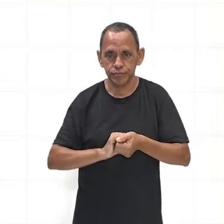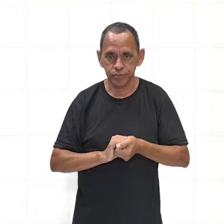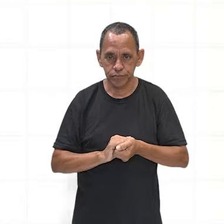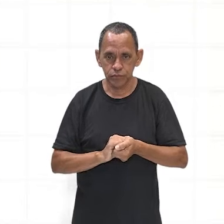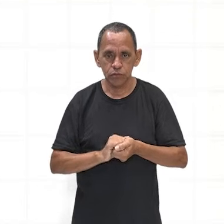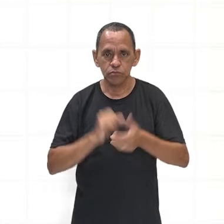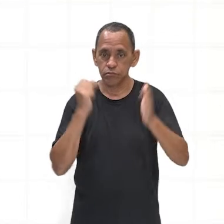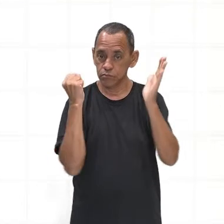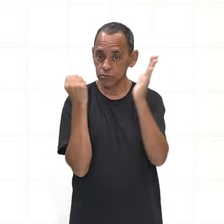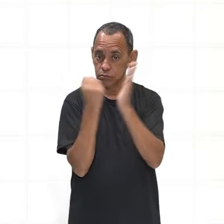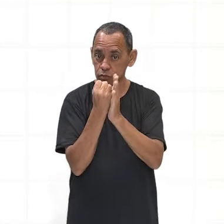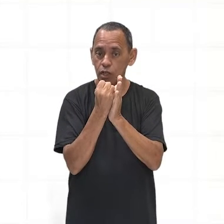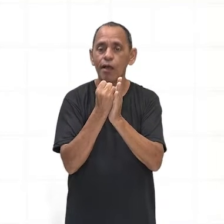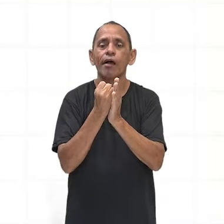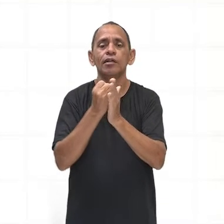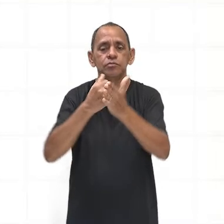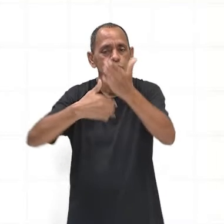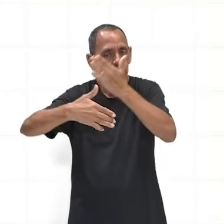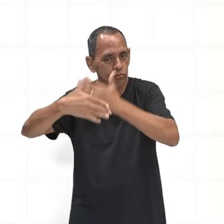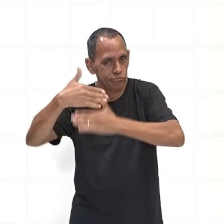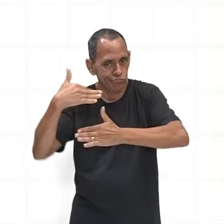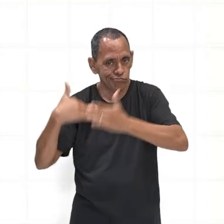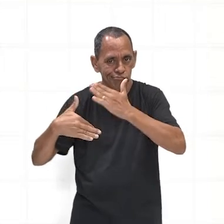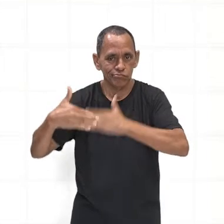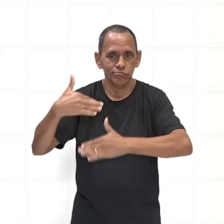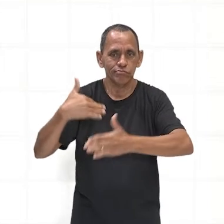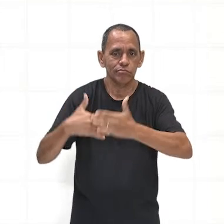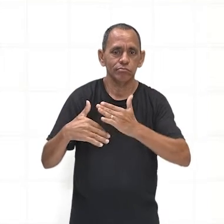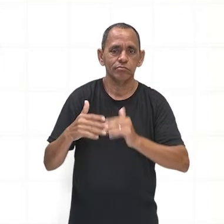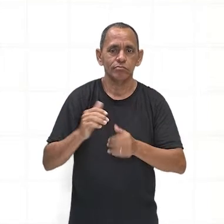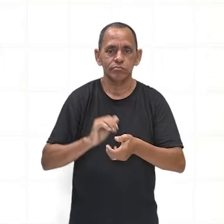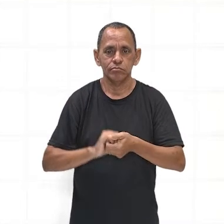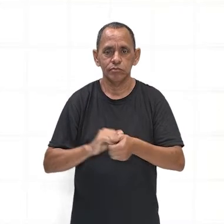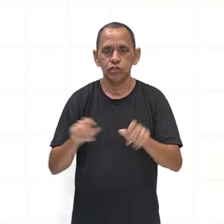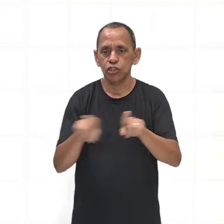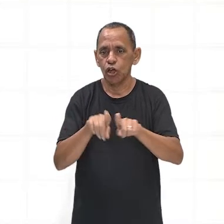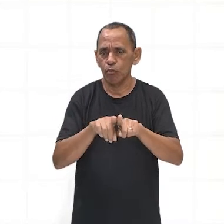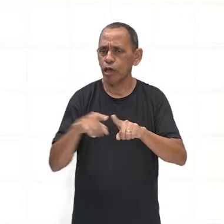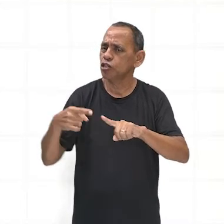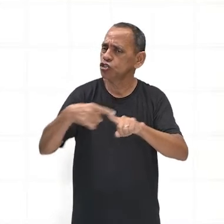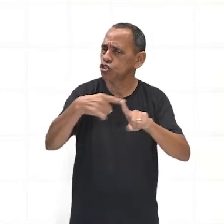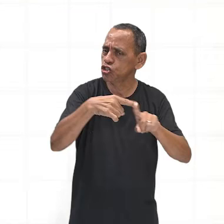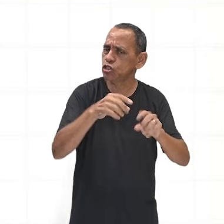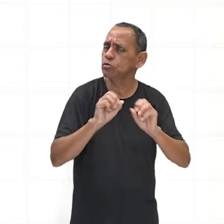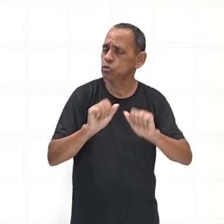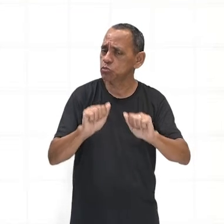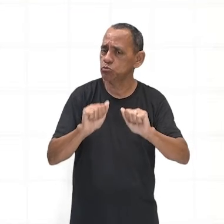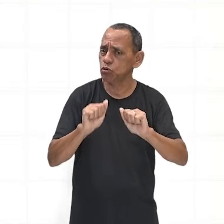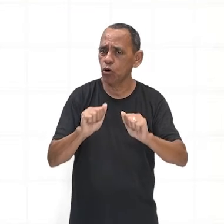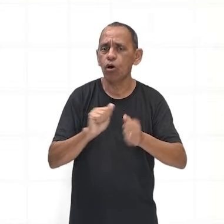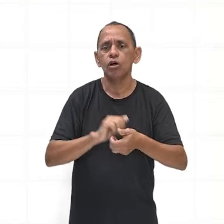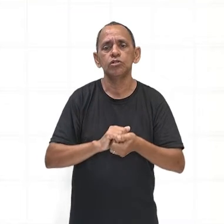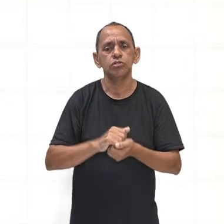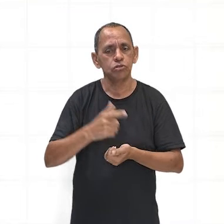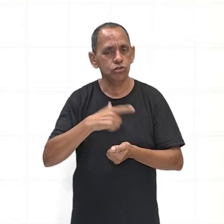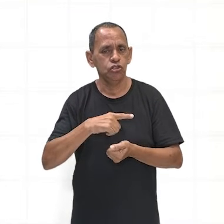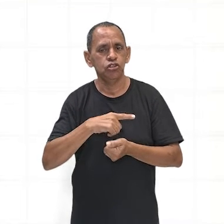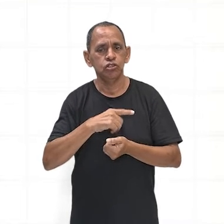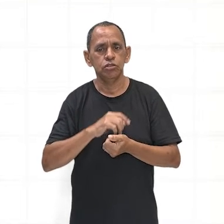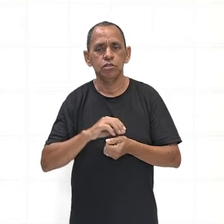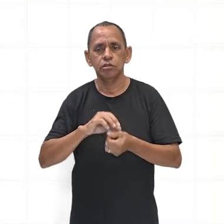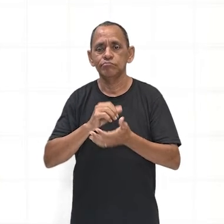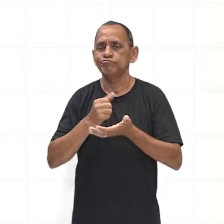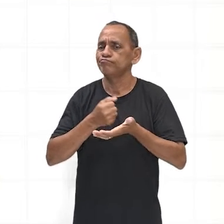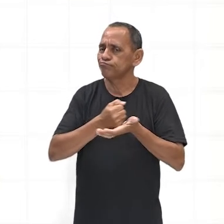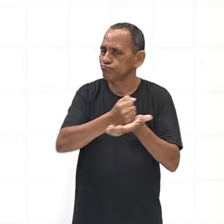marcado por sua decadência, e aí nós temos vários fatores que podem ter colaborado para